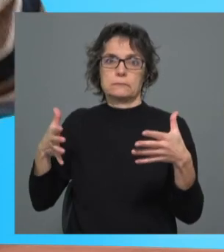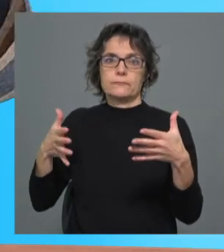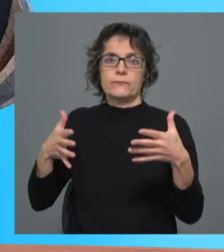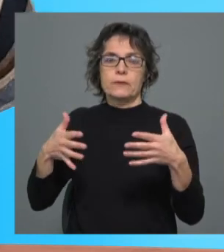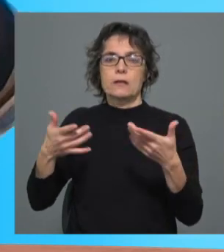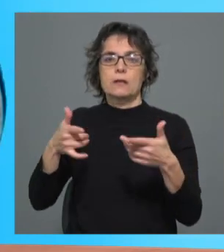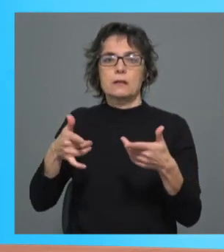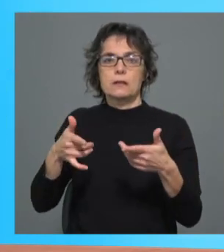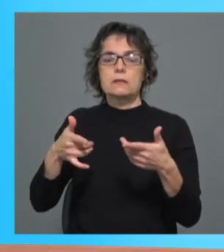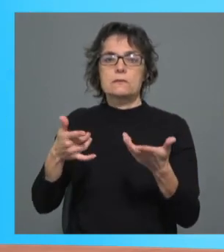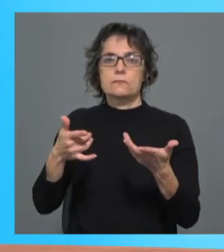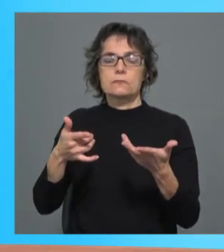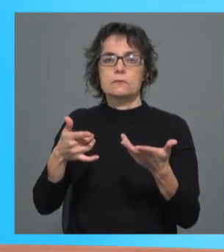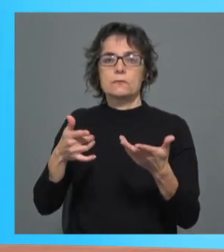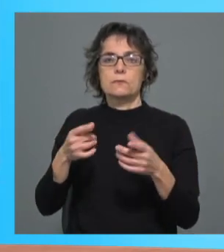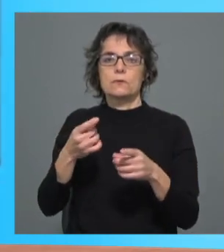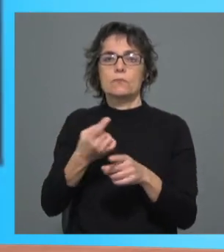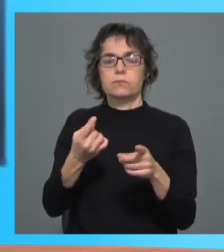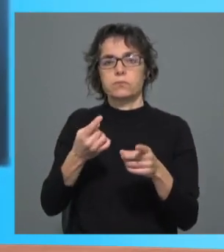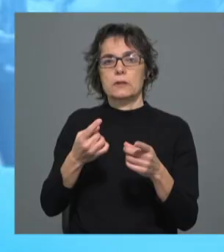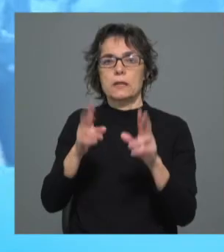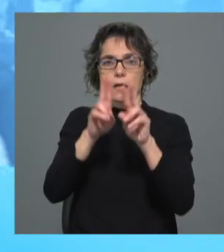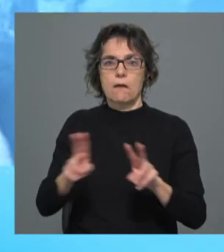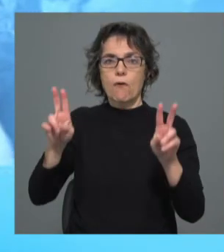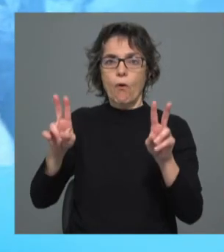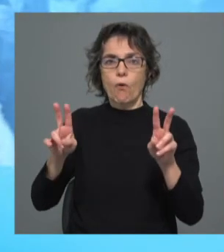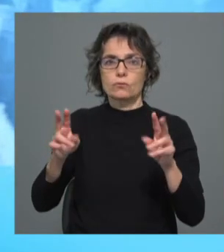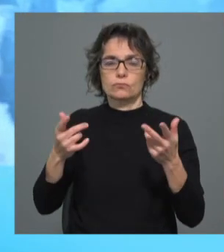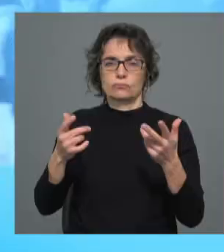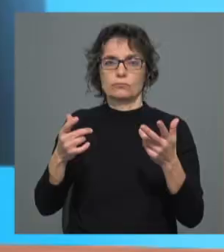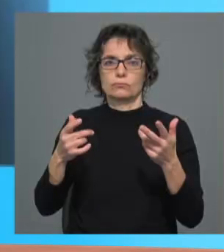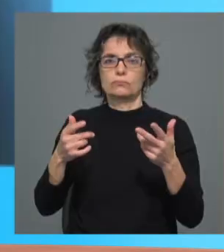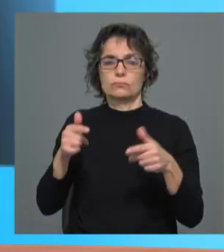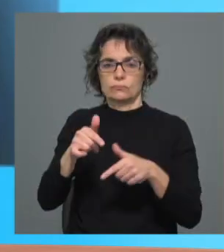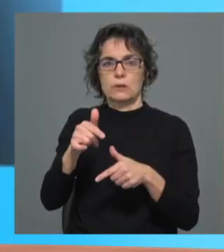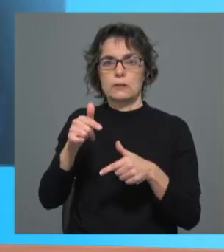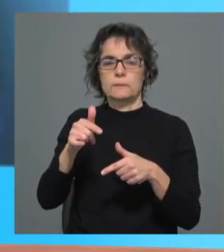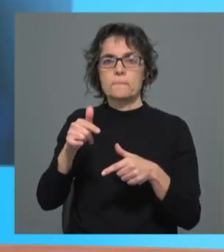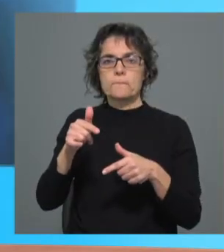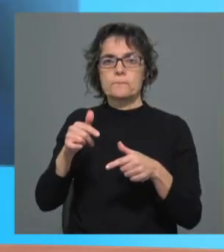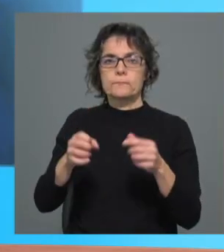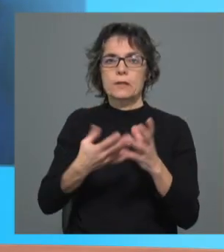campos mantidos pelas Nações Unidas, campos